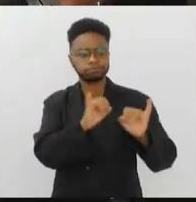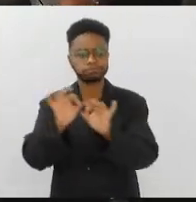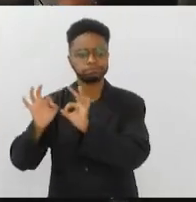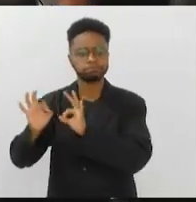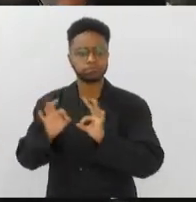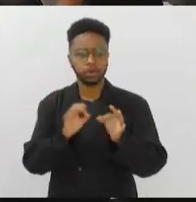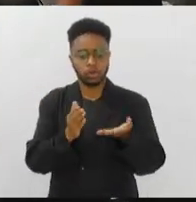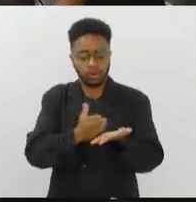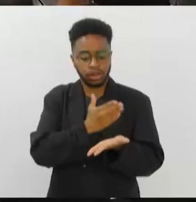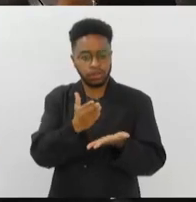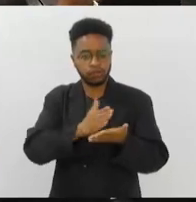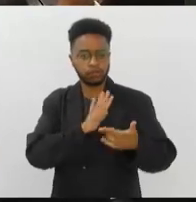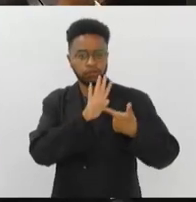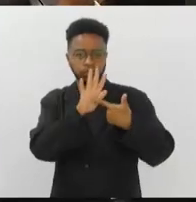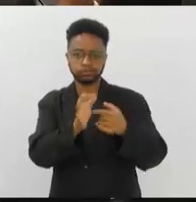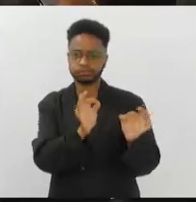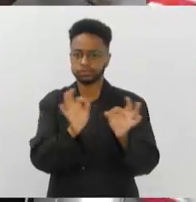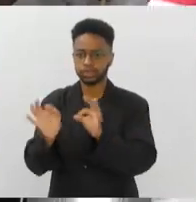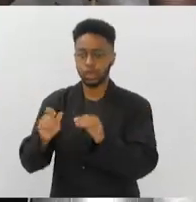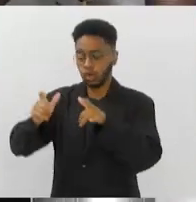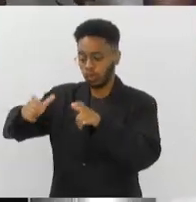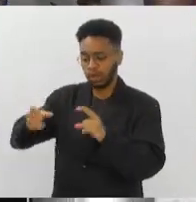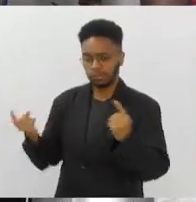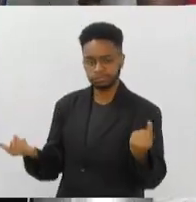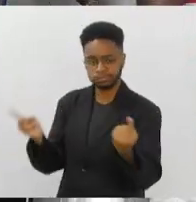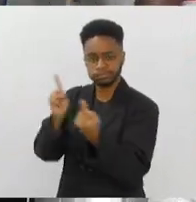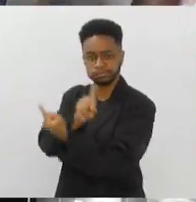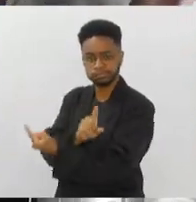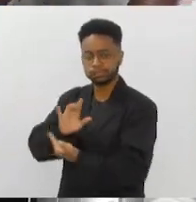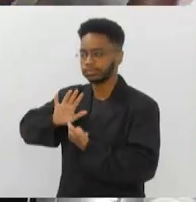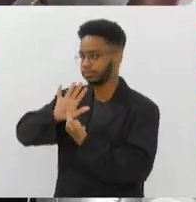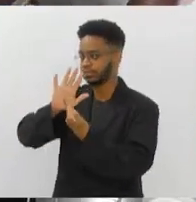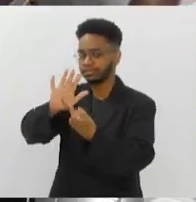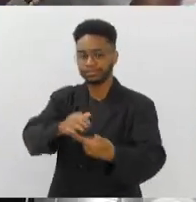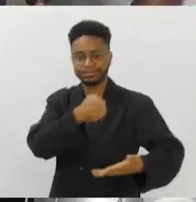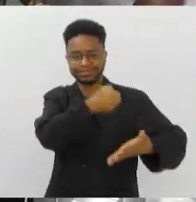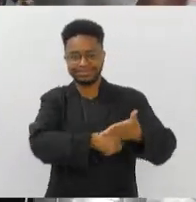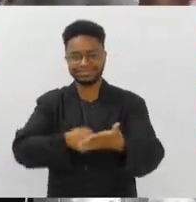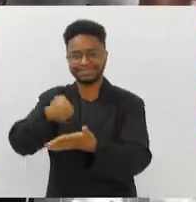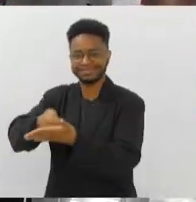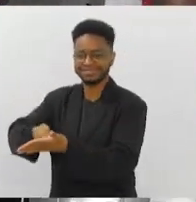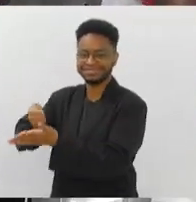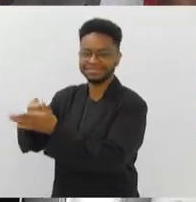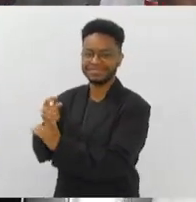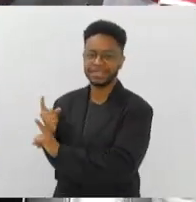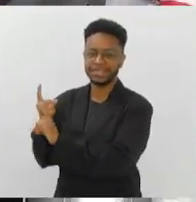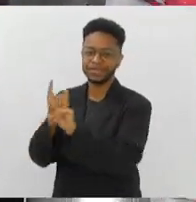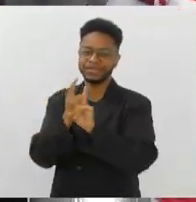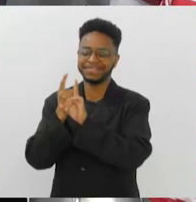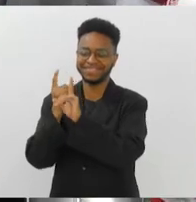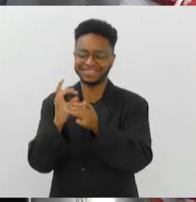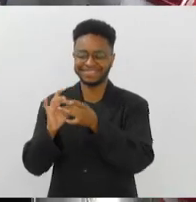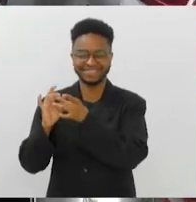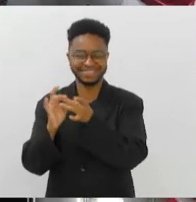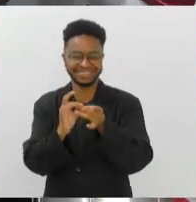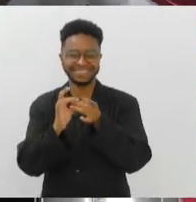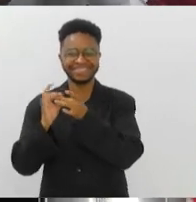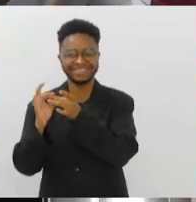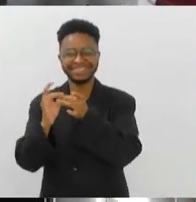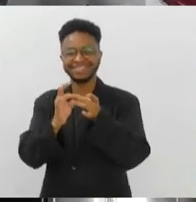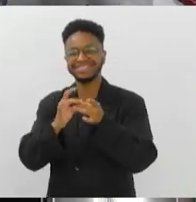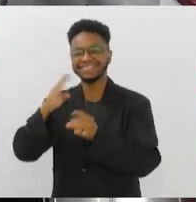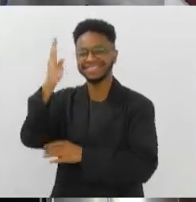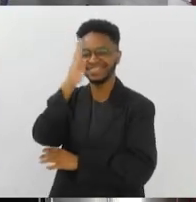O avesso do mesmo lugar, na luta que a gente se encontra.